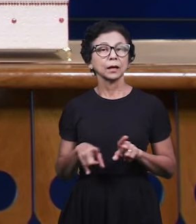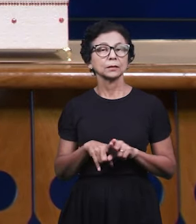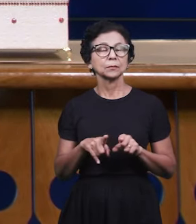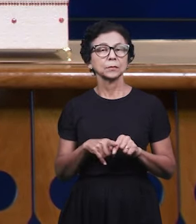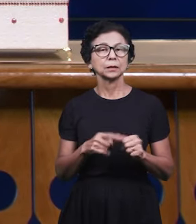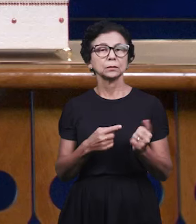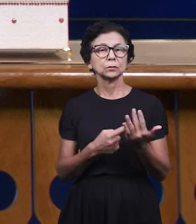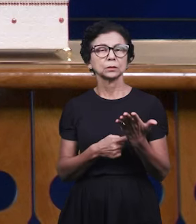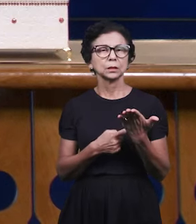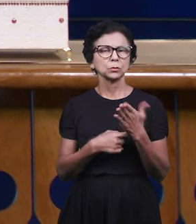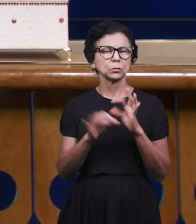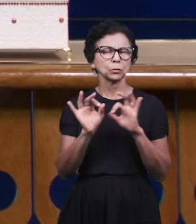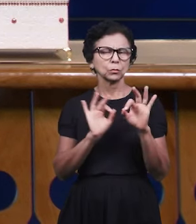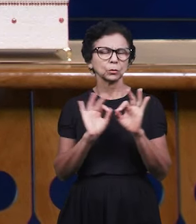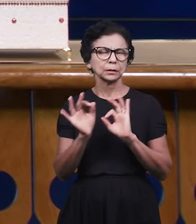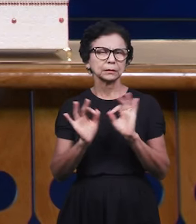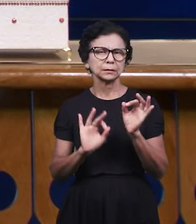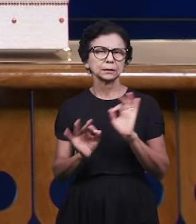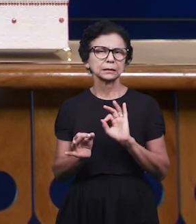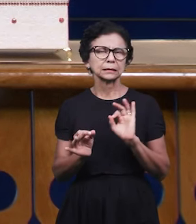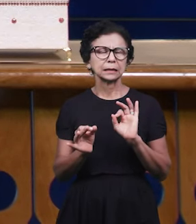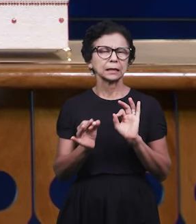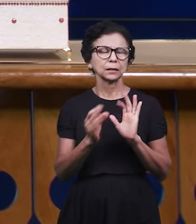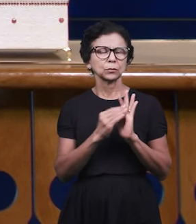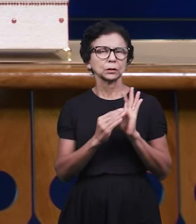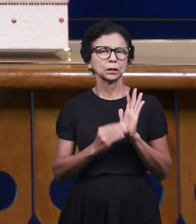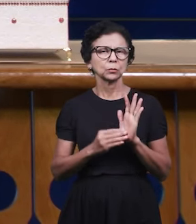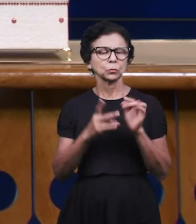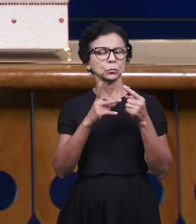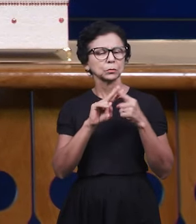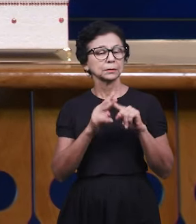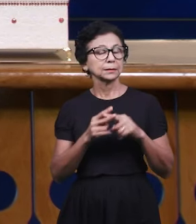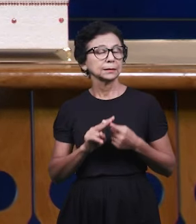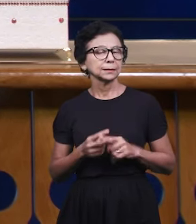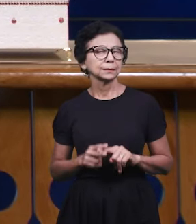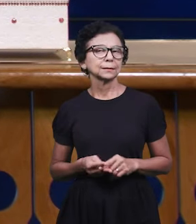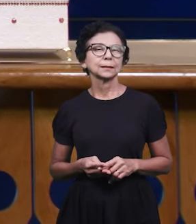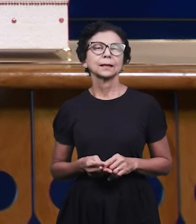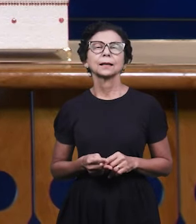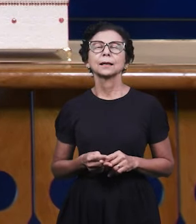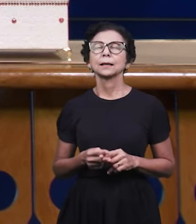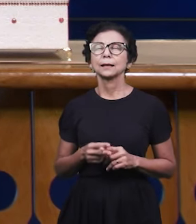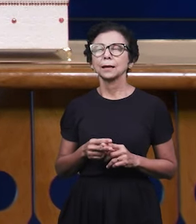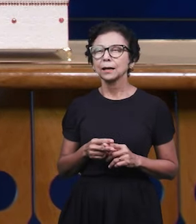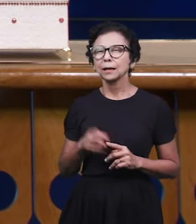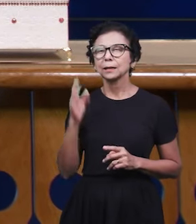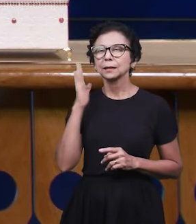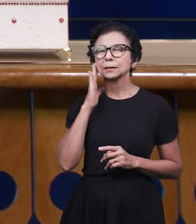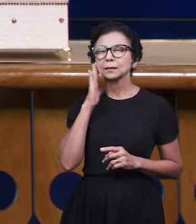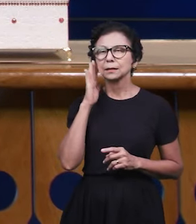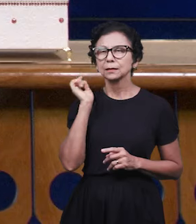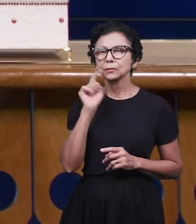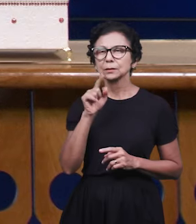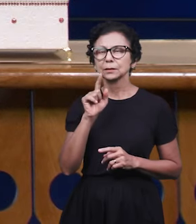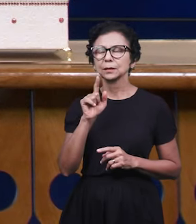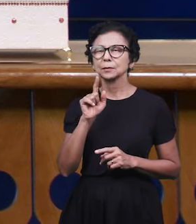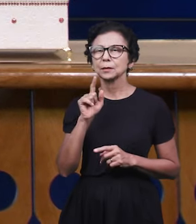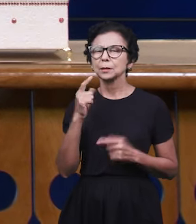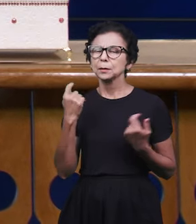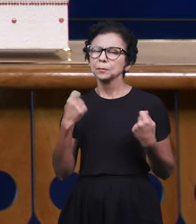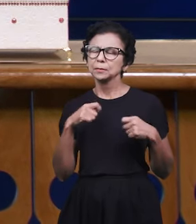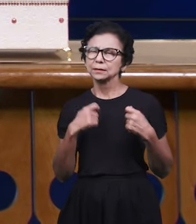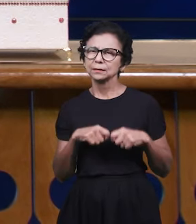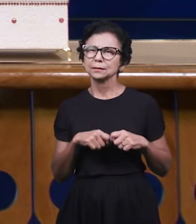ajuda a organizar os nossos conteúdos, porque a gente sabe o que é que o nosso povo está precisando, o que você precisa mais